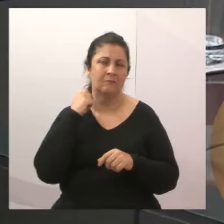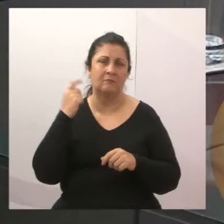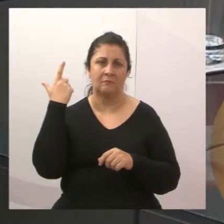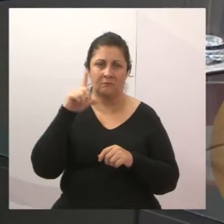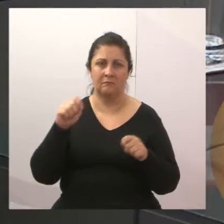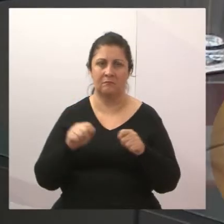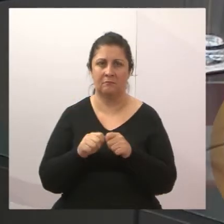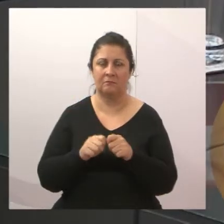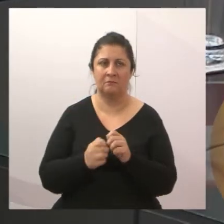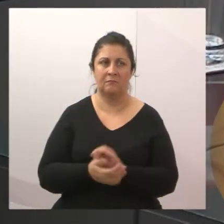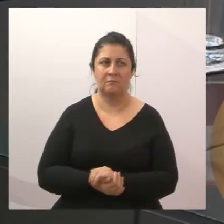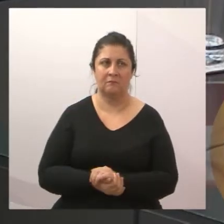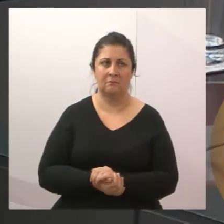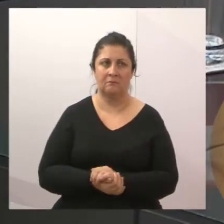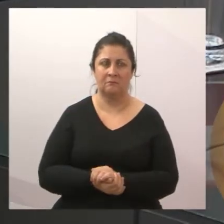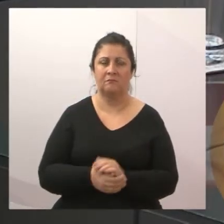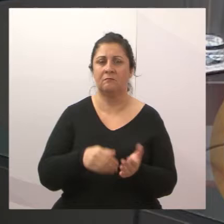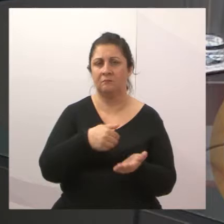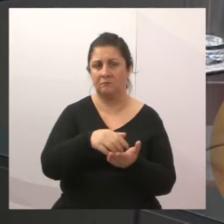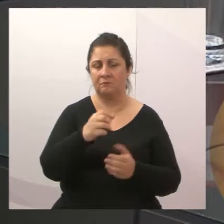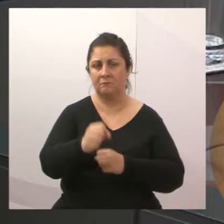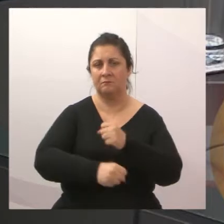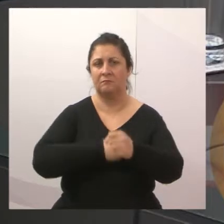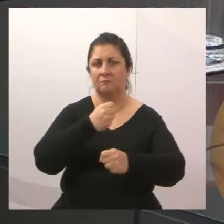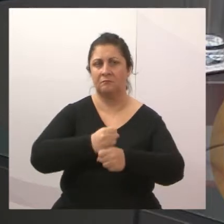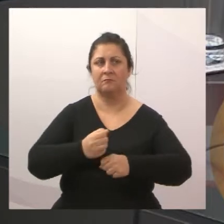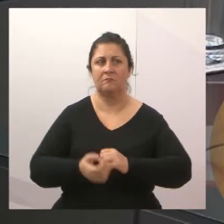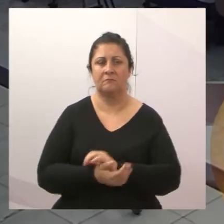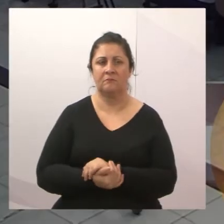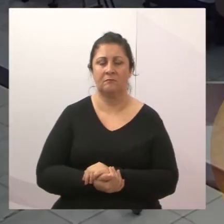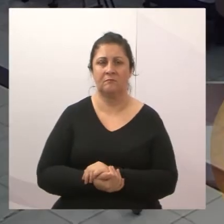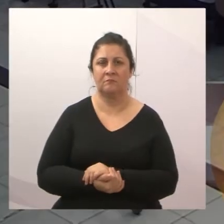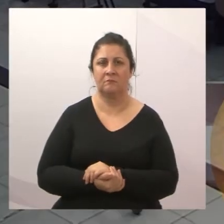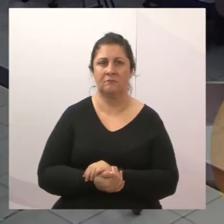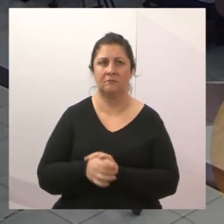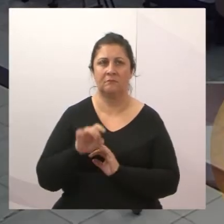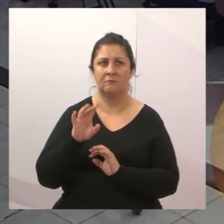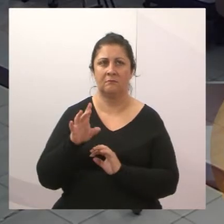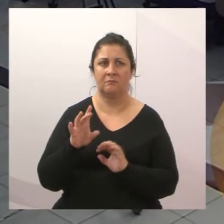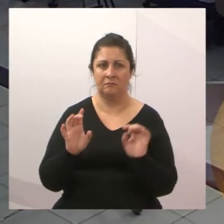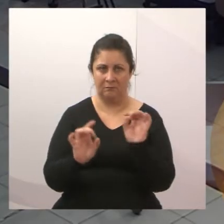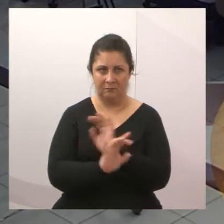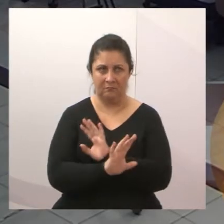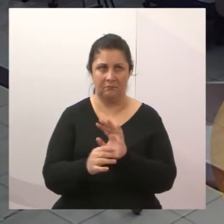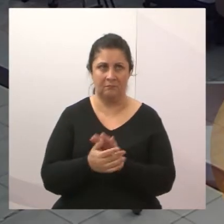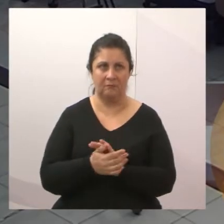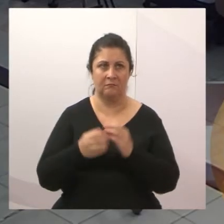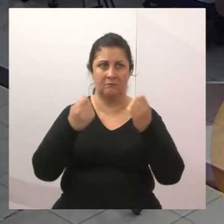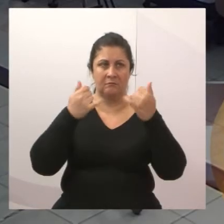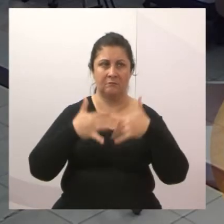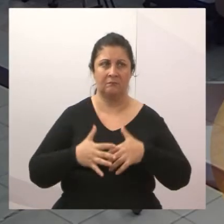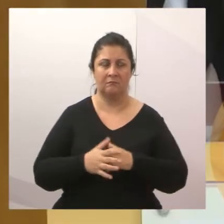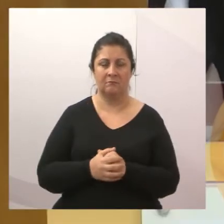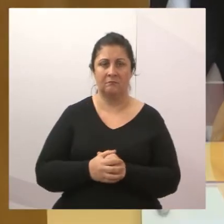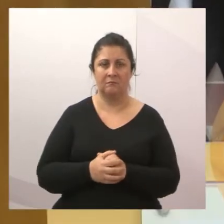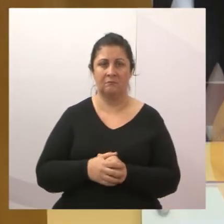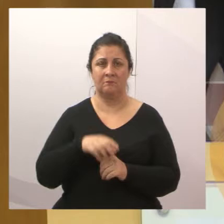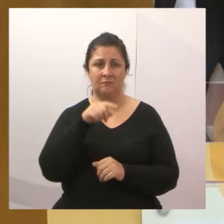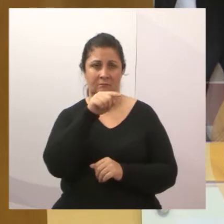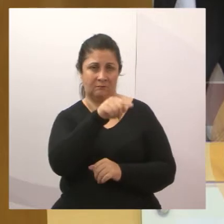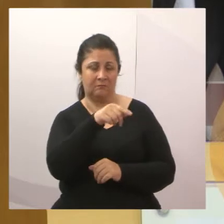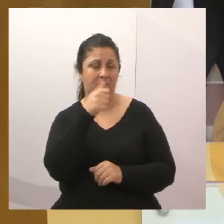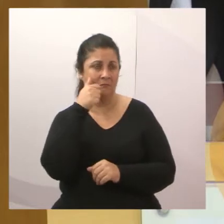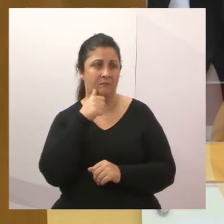e dar encaminhamento no ano seguinte. Tá ok, só concluindo, senhor presidente, e dizer assim, Patrícia, você como líder